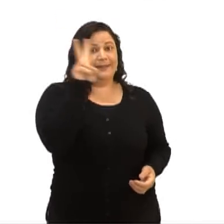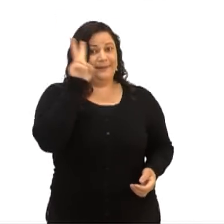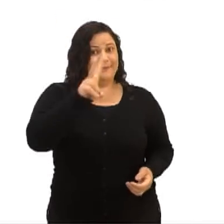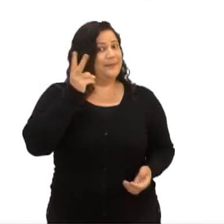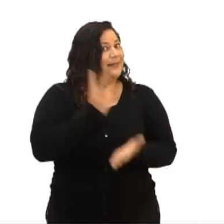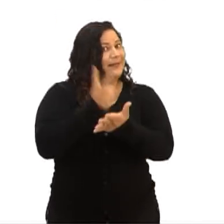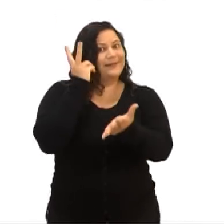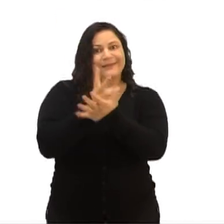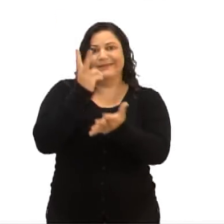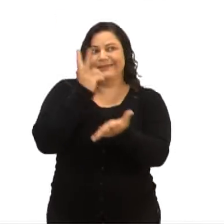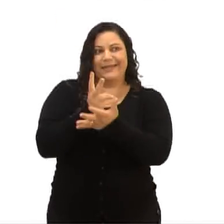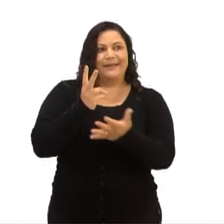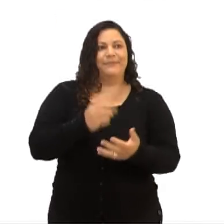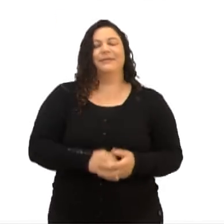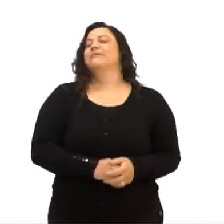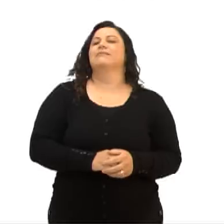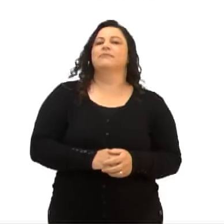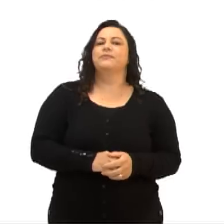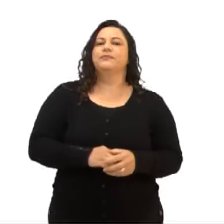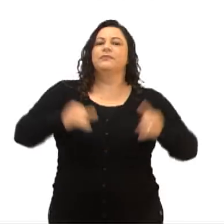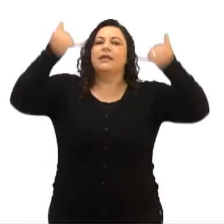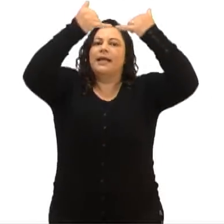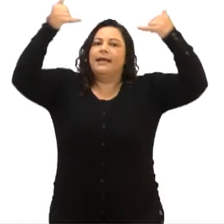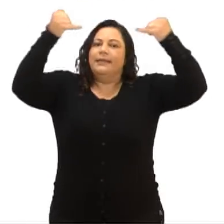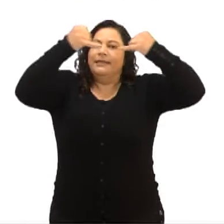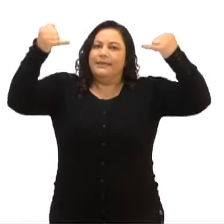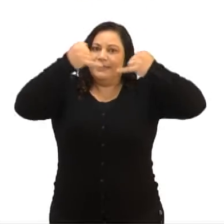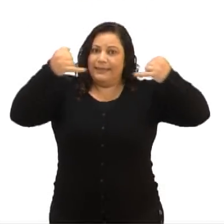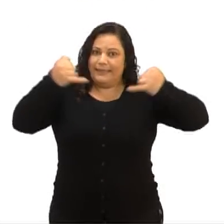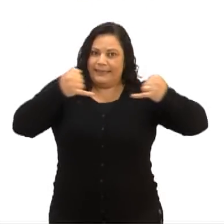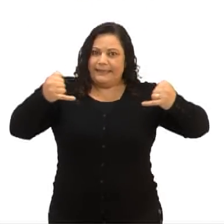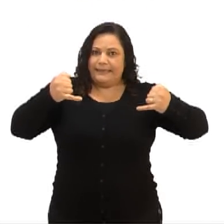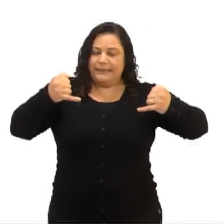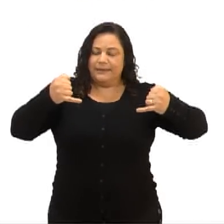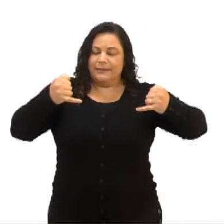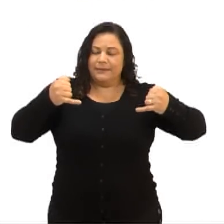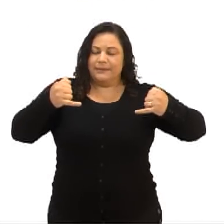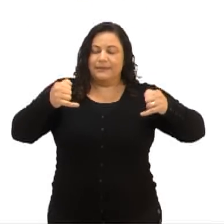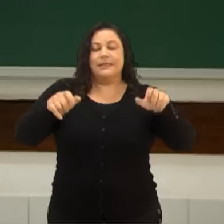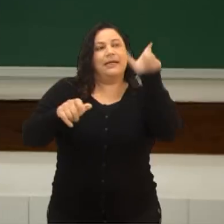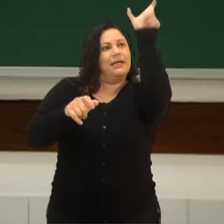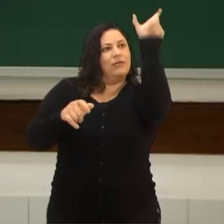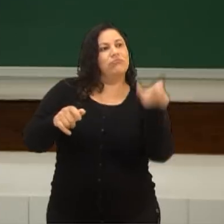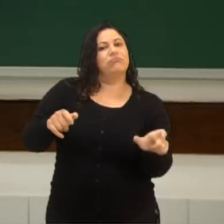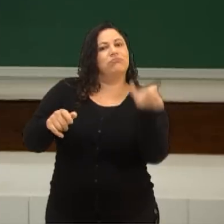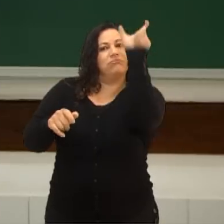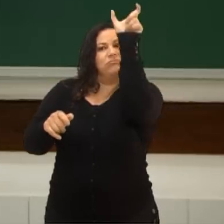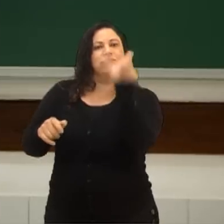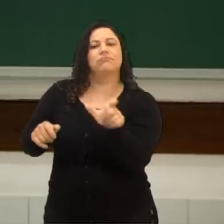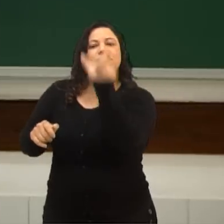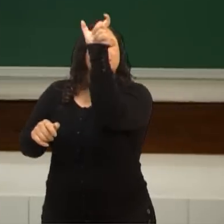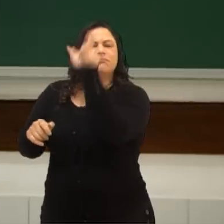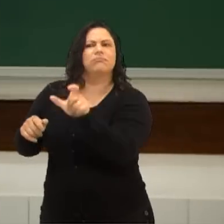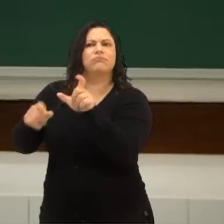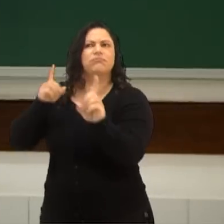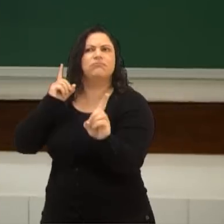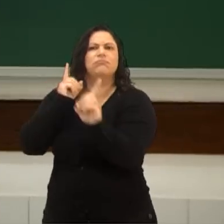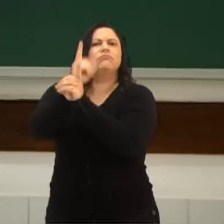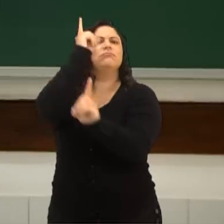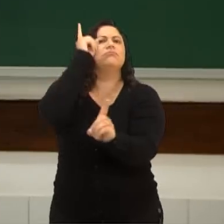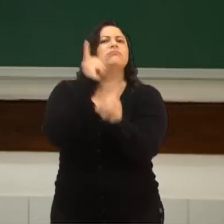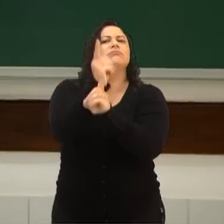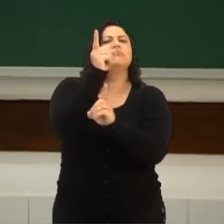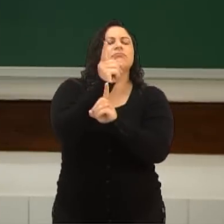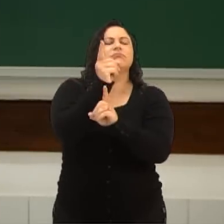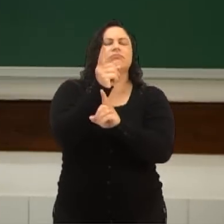ter linhas e colunas. Para você se encontrar numa matriz, é como se fosse um jogo de batalha naval. Vamos